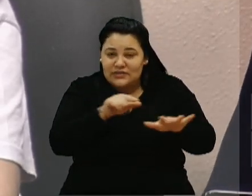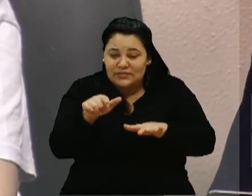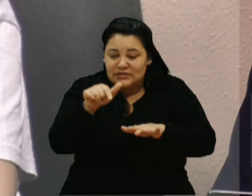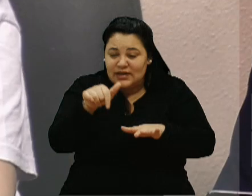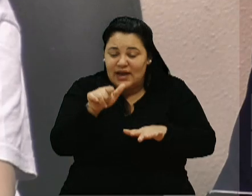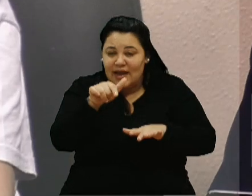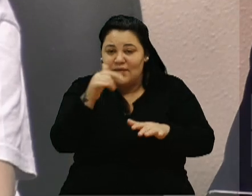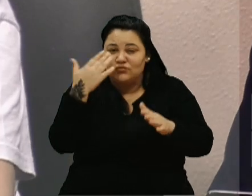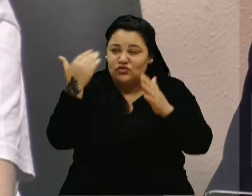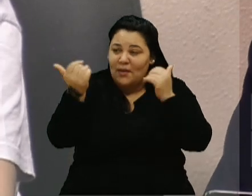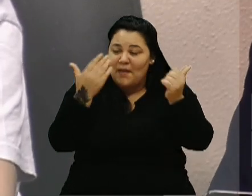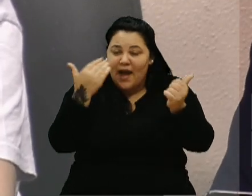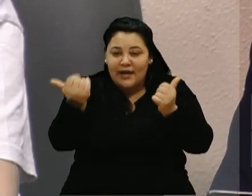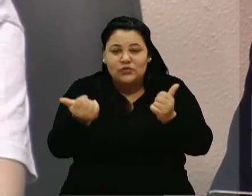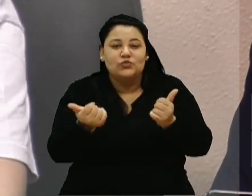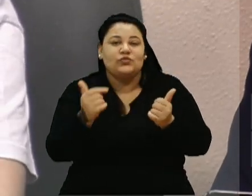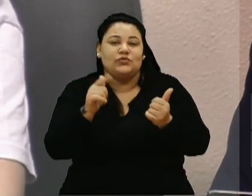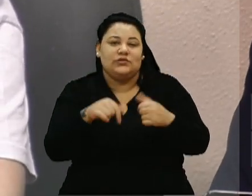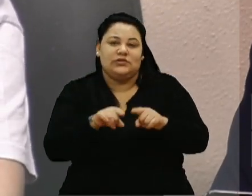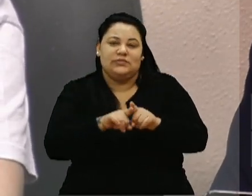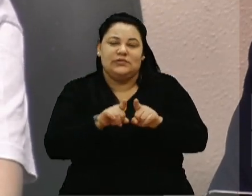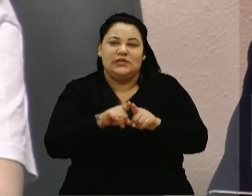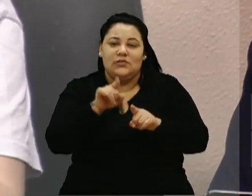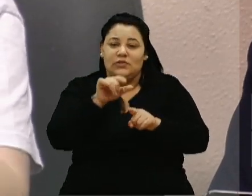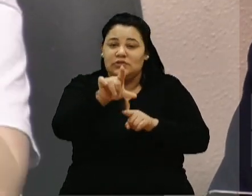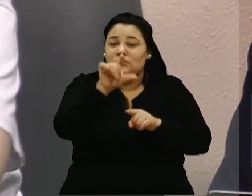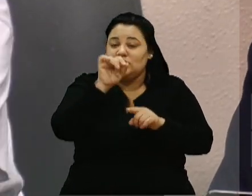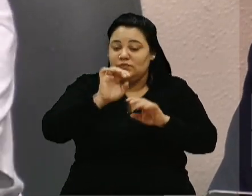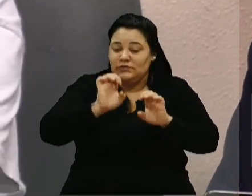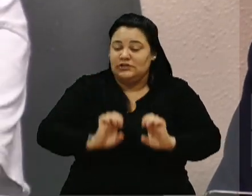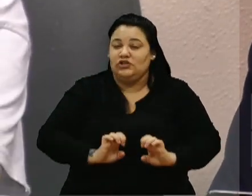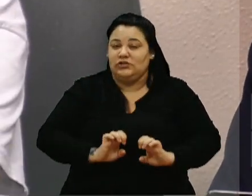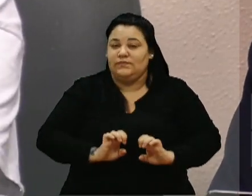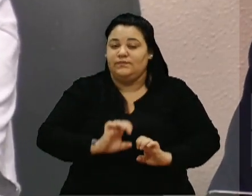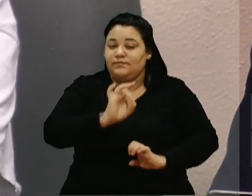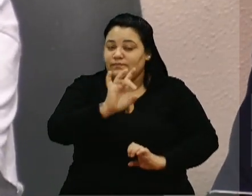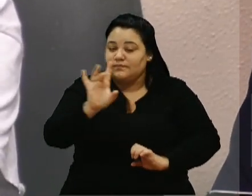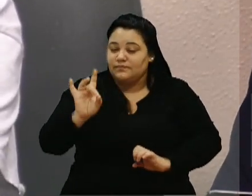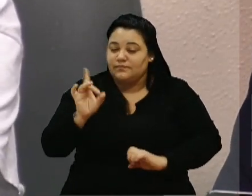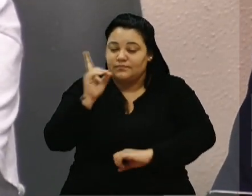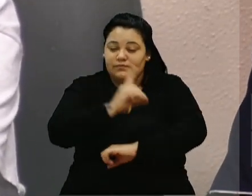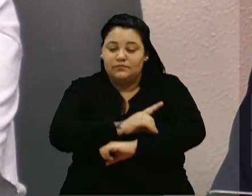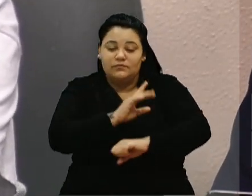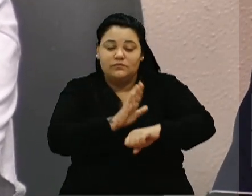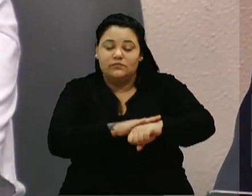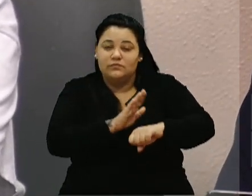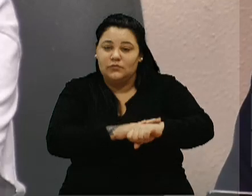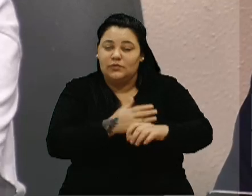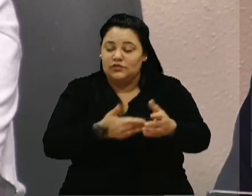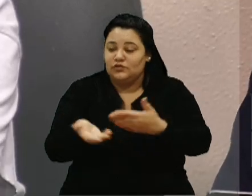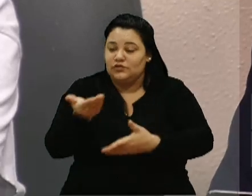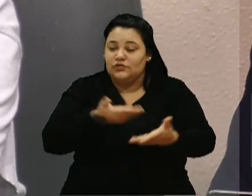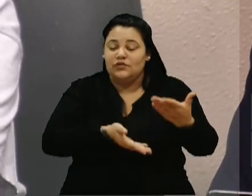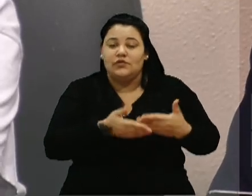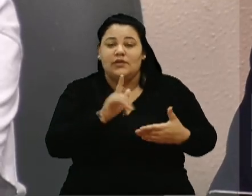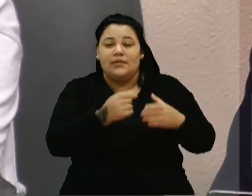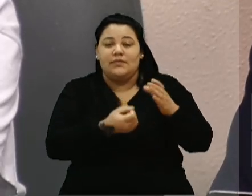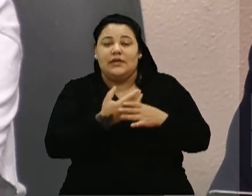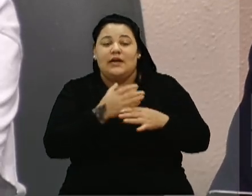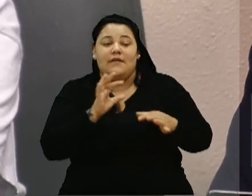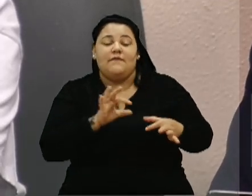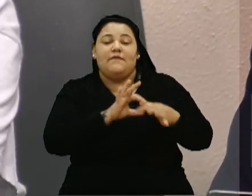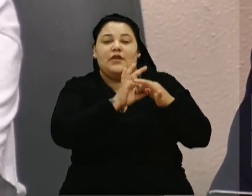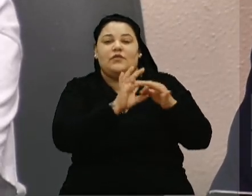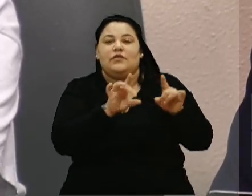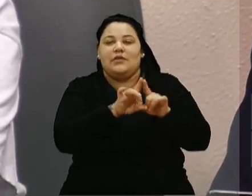uma convocatória, é uma escolha ética de que a cada dia, cada momento compartilhado seja de aproximação e